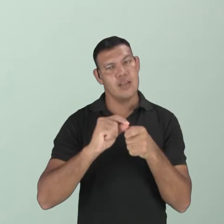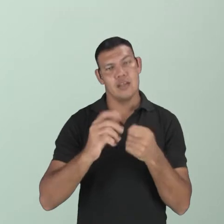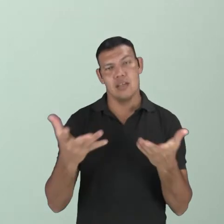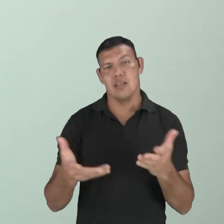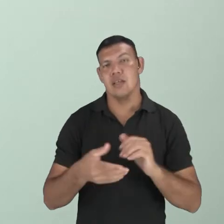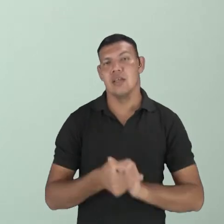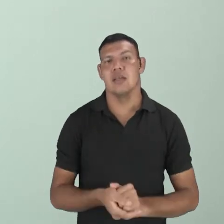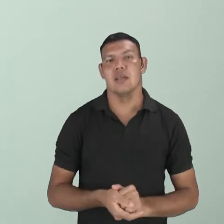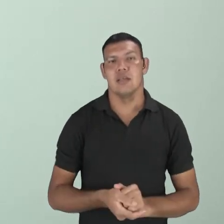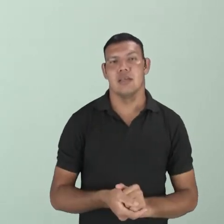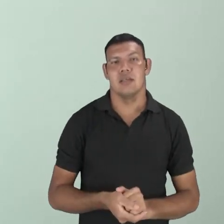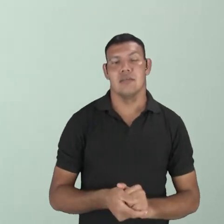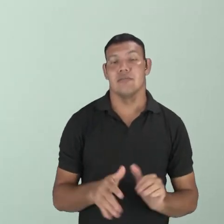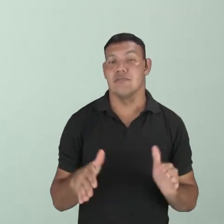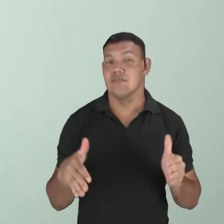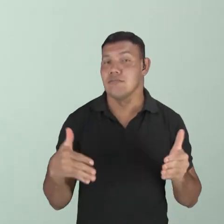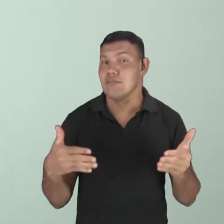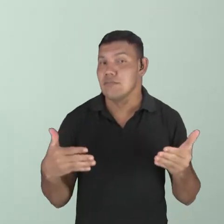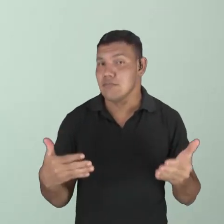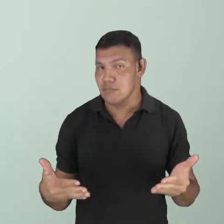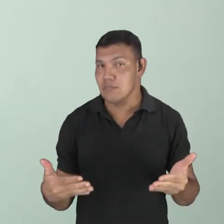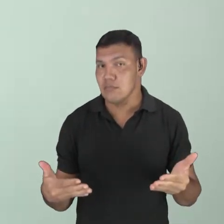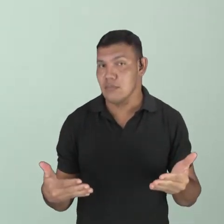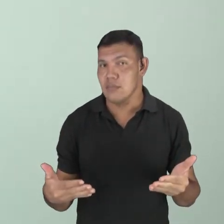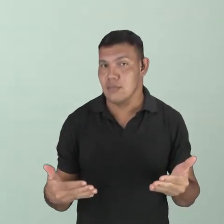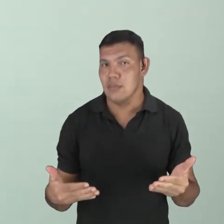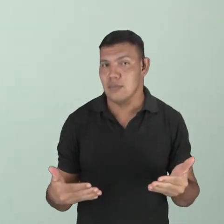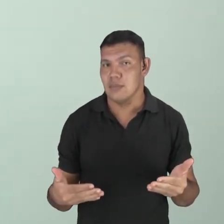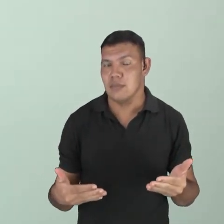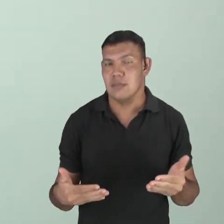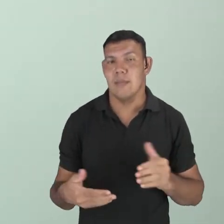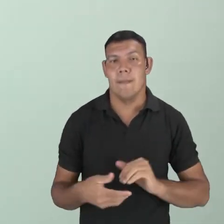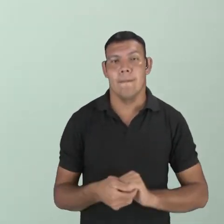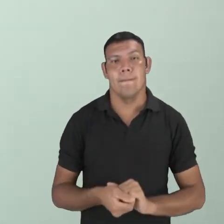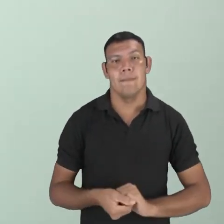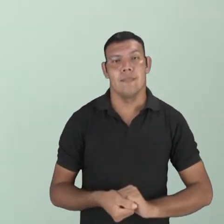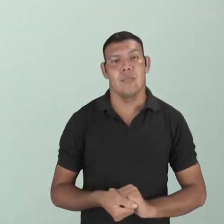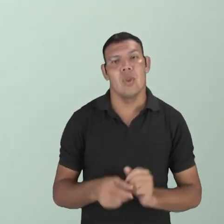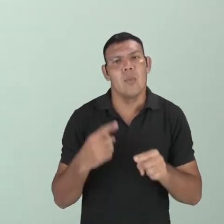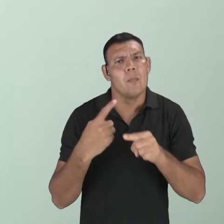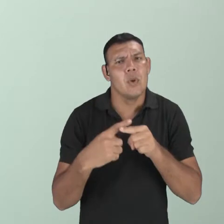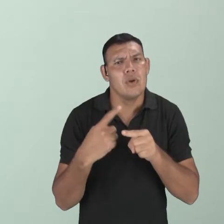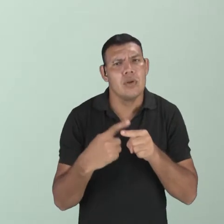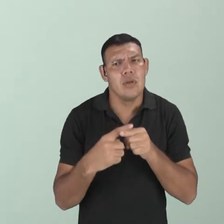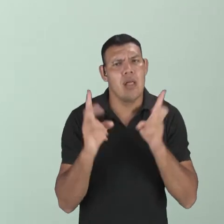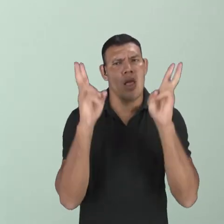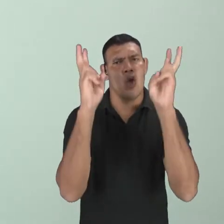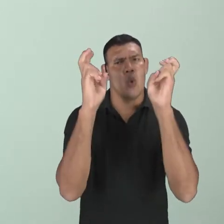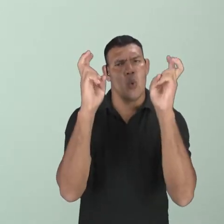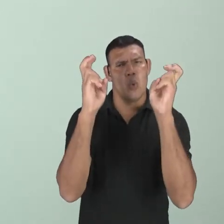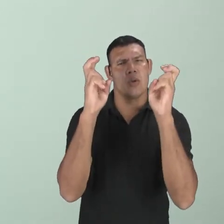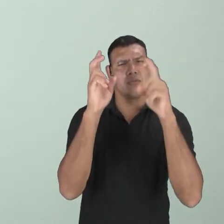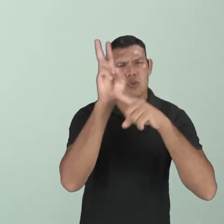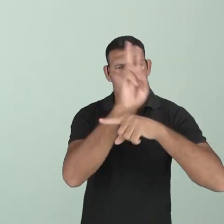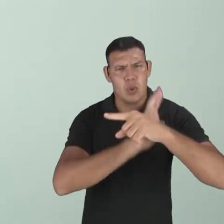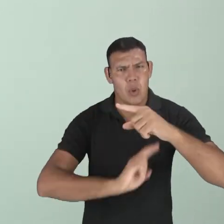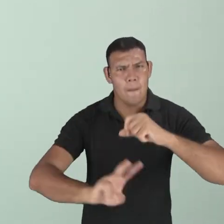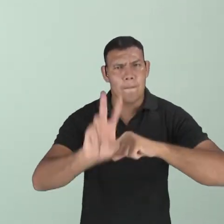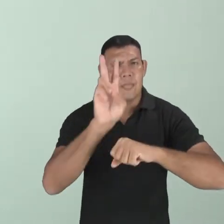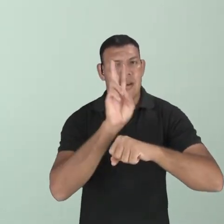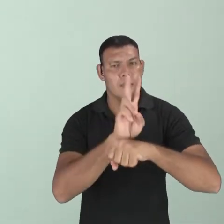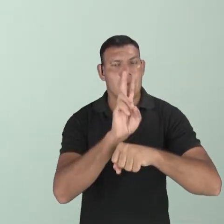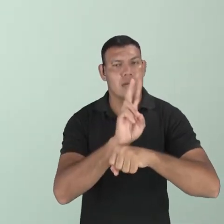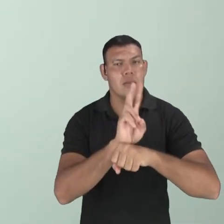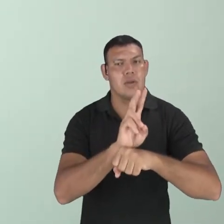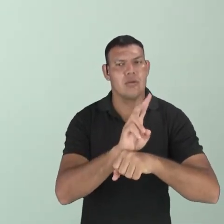fizeram. Então, de uma certa forma, fica essa questão, por que o tema hoje sustentável, sustentabilidade é